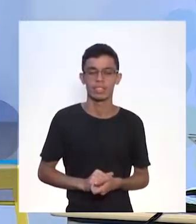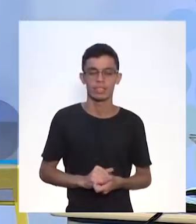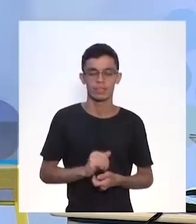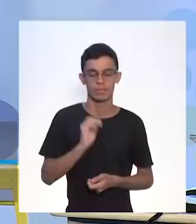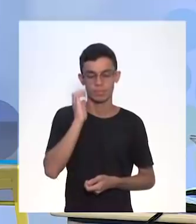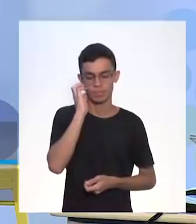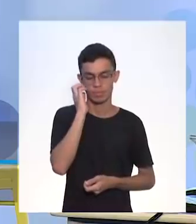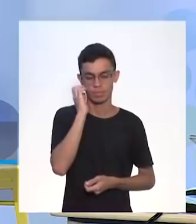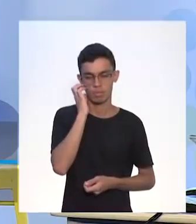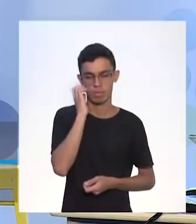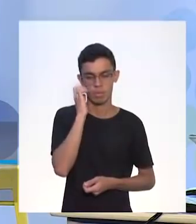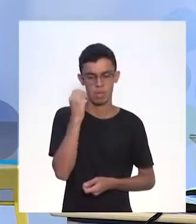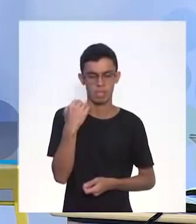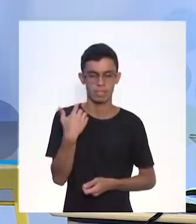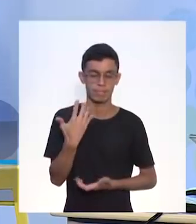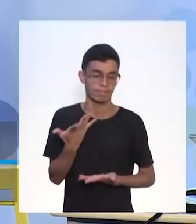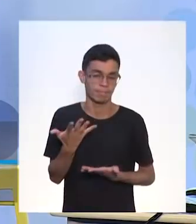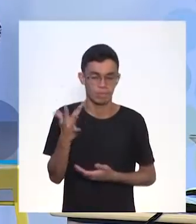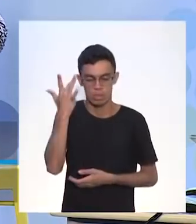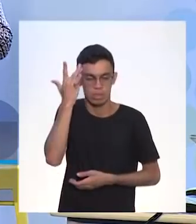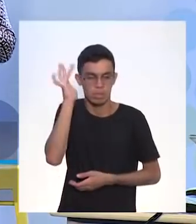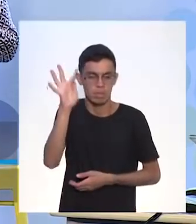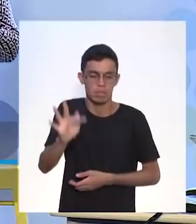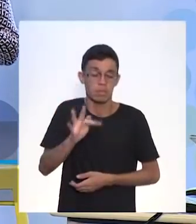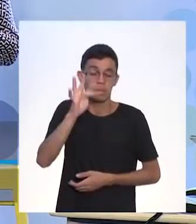antecipadamente. A gente nunca sabe. Vamos lá.